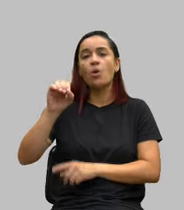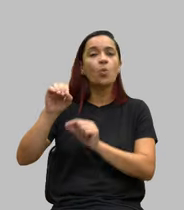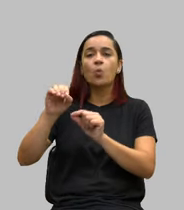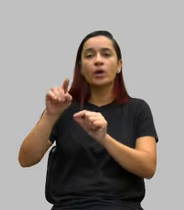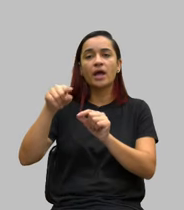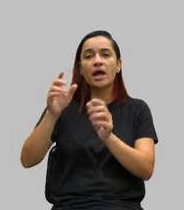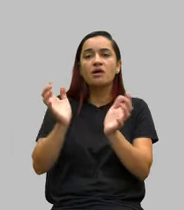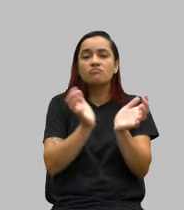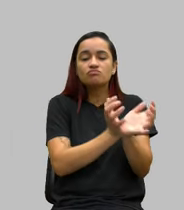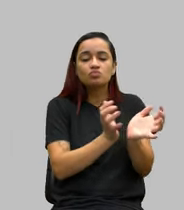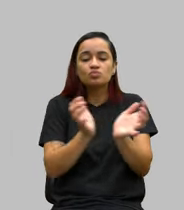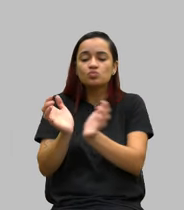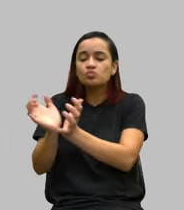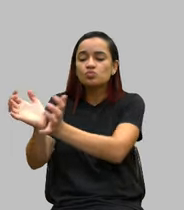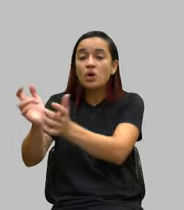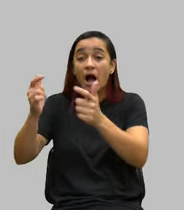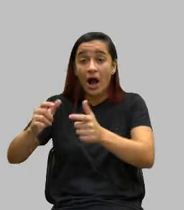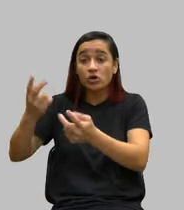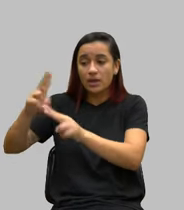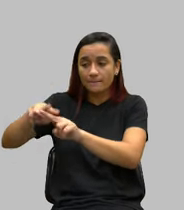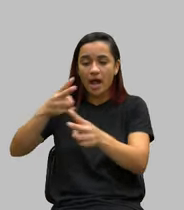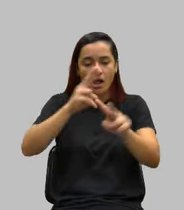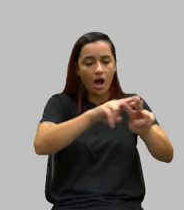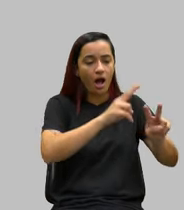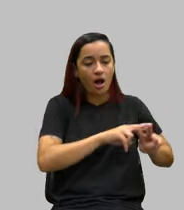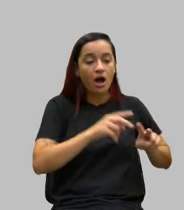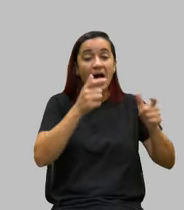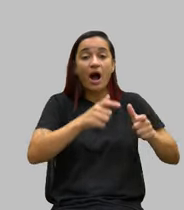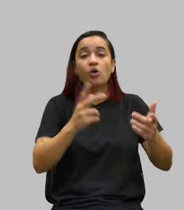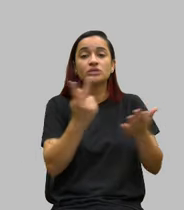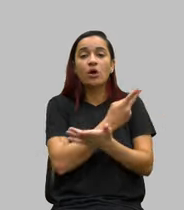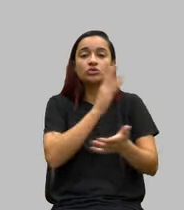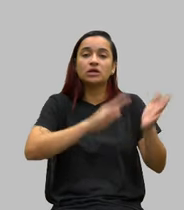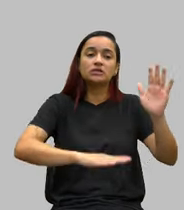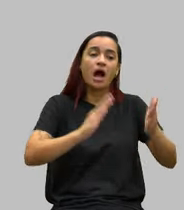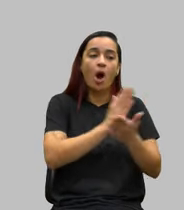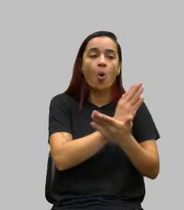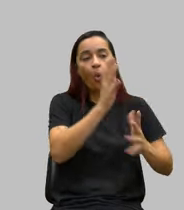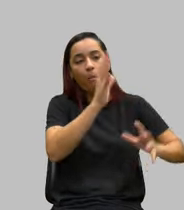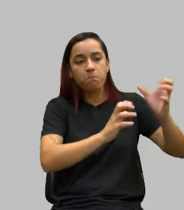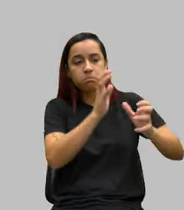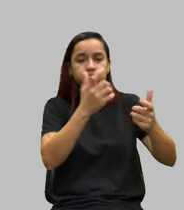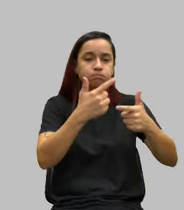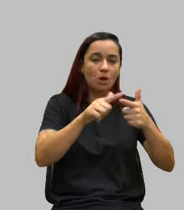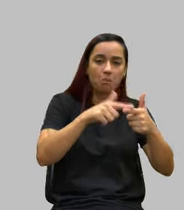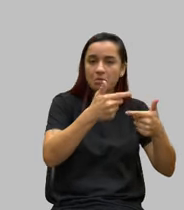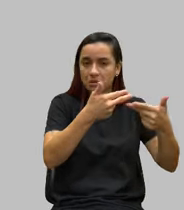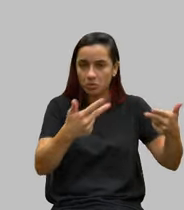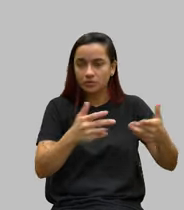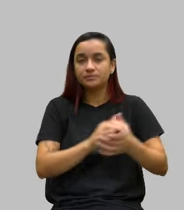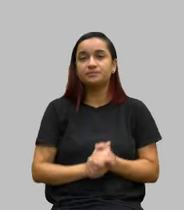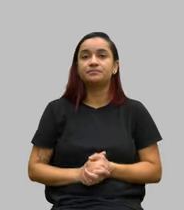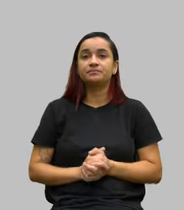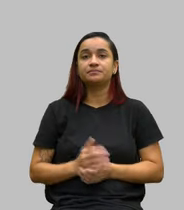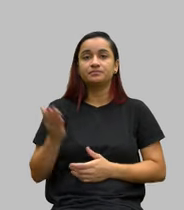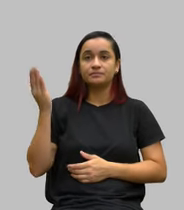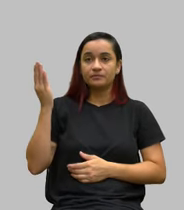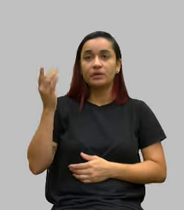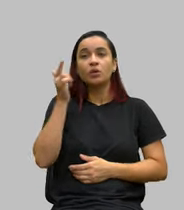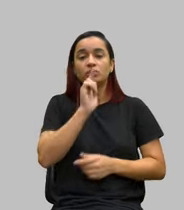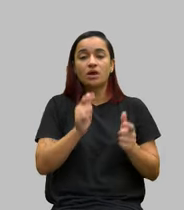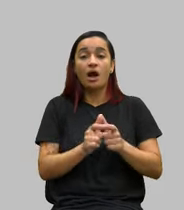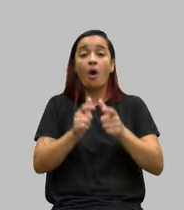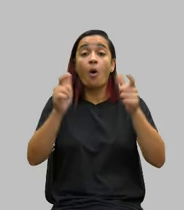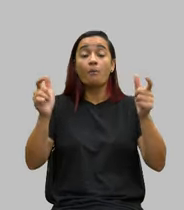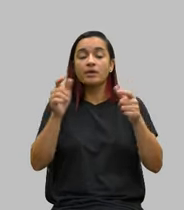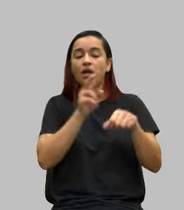presos resolvem de alguma forma criar algum tipo de tumulto nós ampliamos a nossa monitoração eletrônica